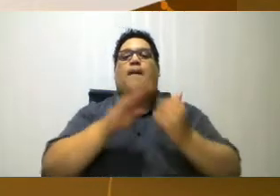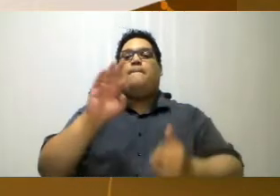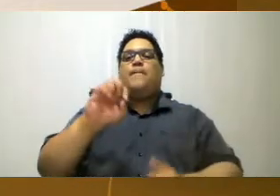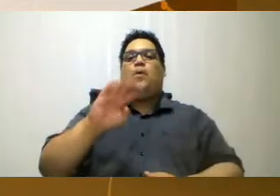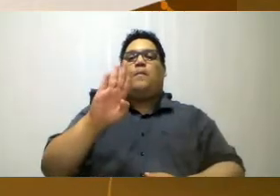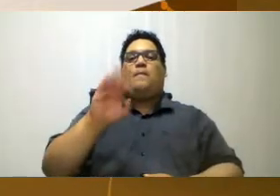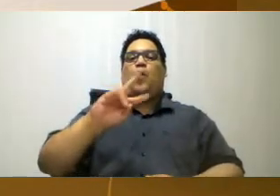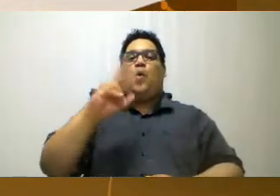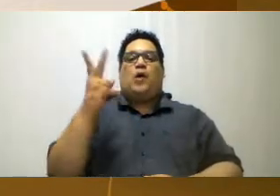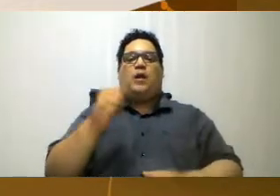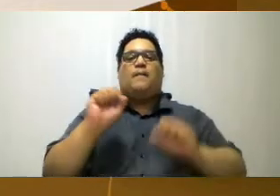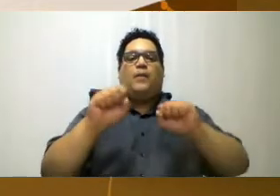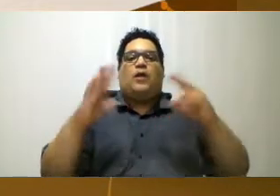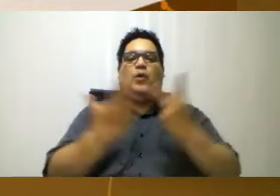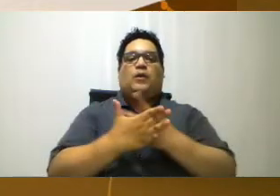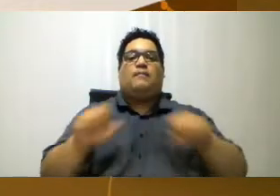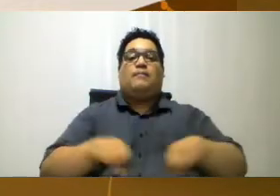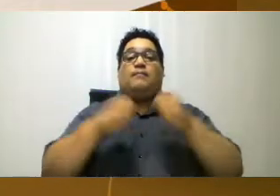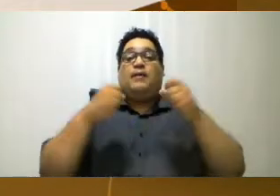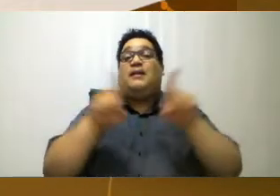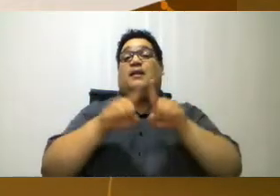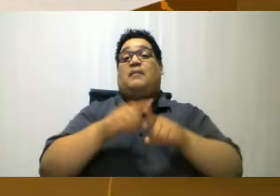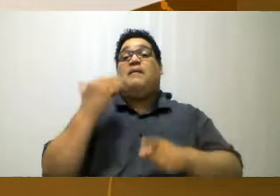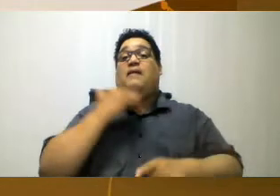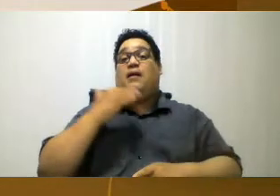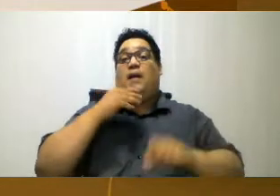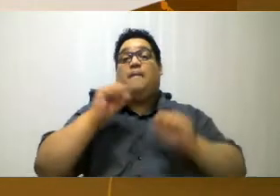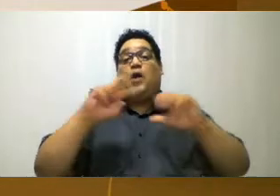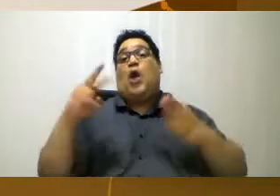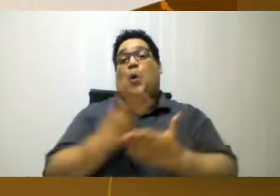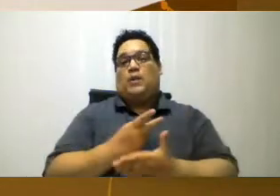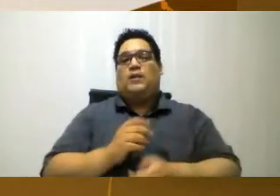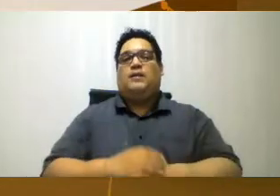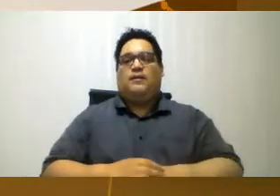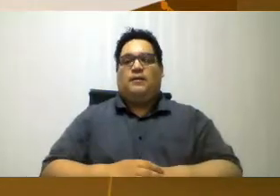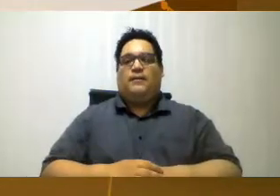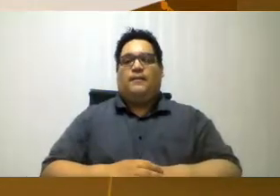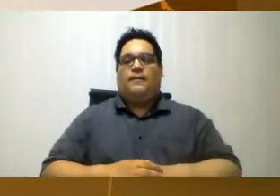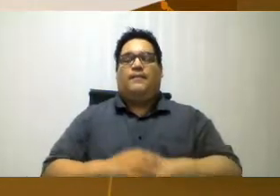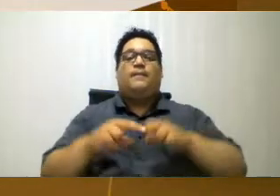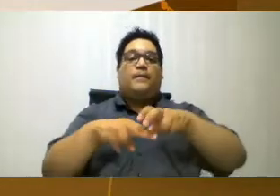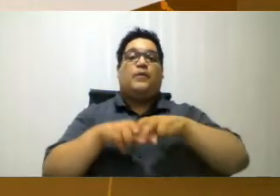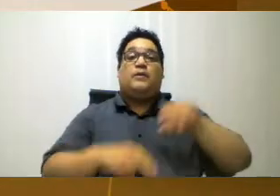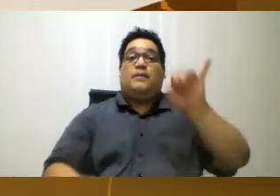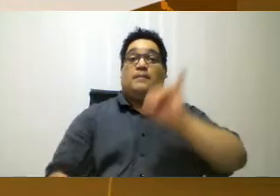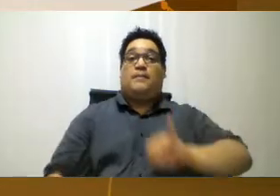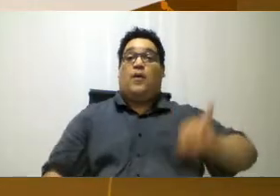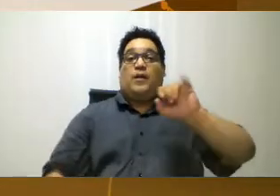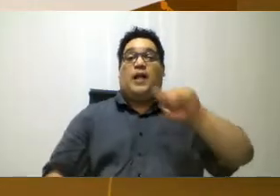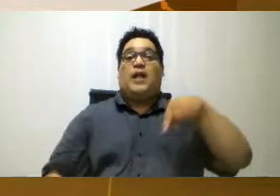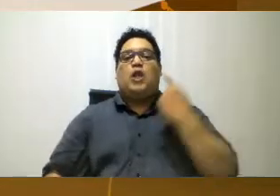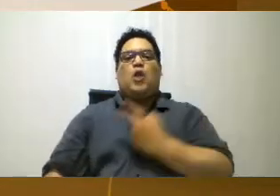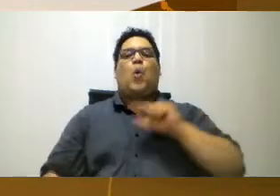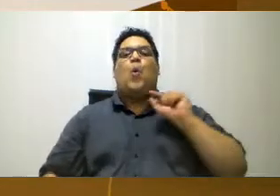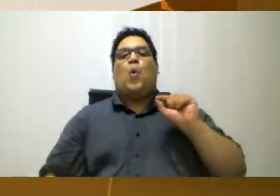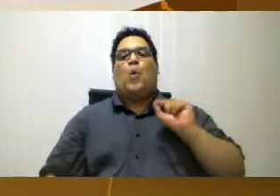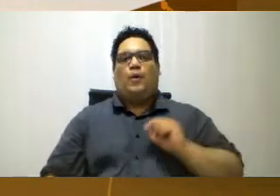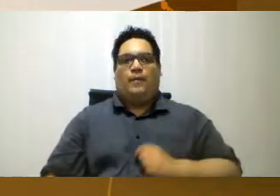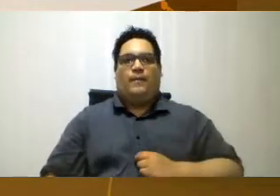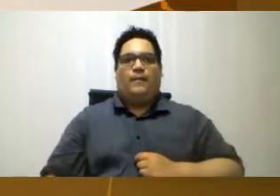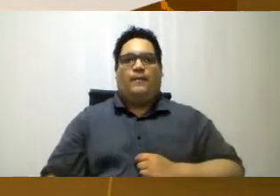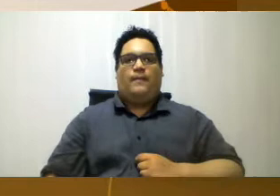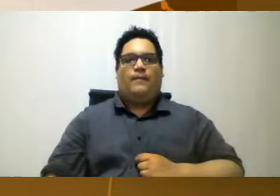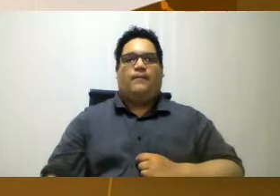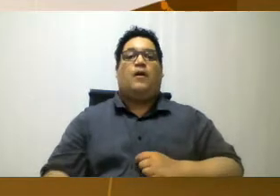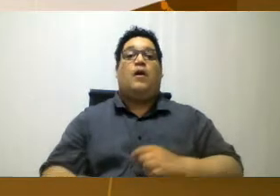confiabilidade do transformador, podendo também vir a falhar. Então, é muito importante também tratar a